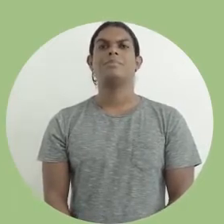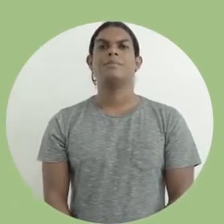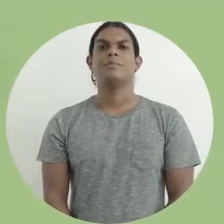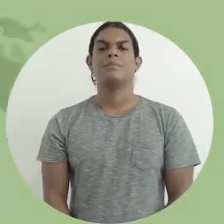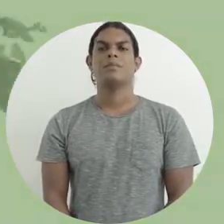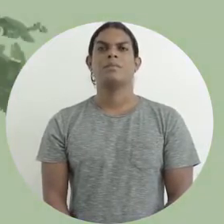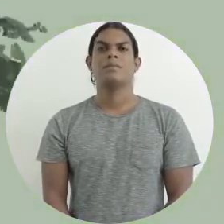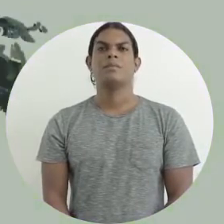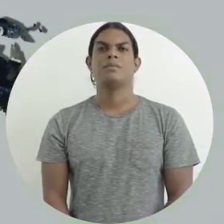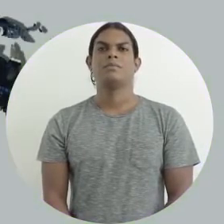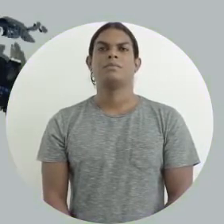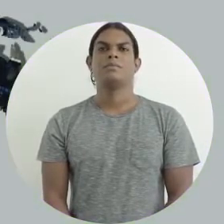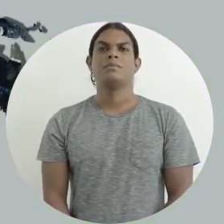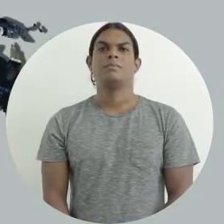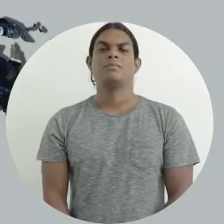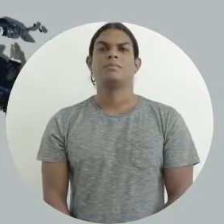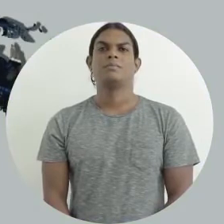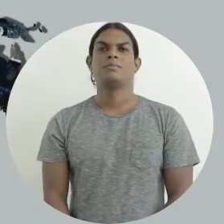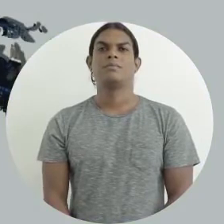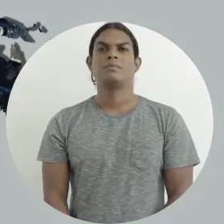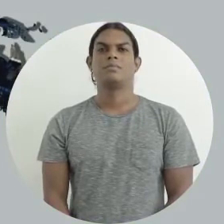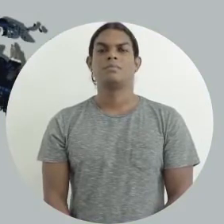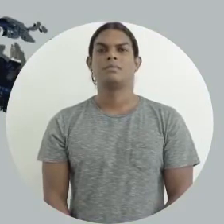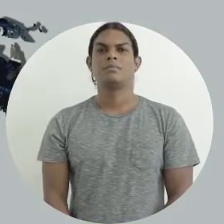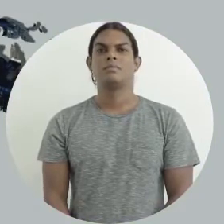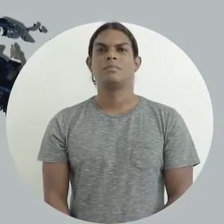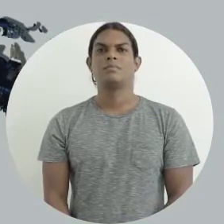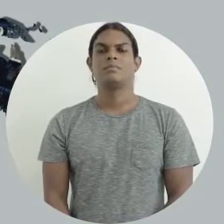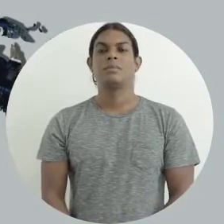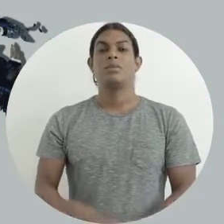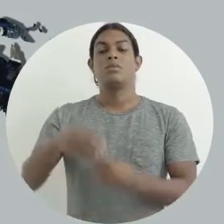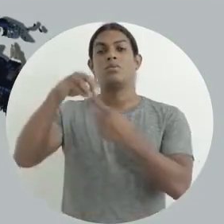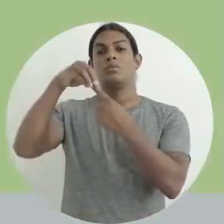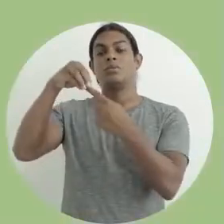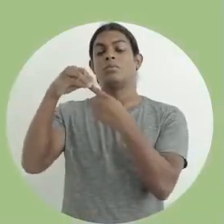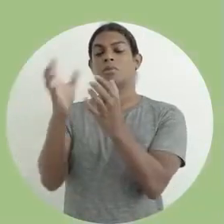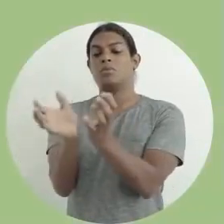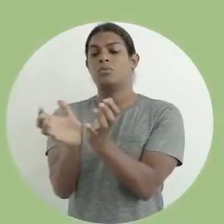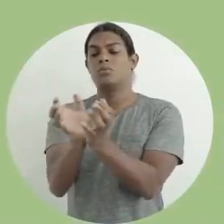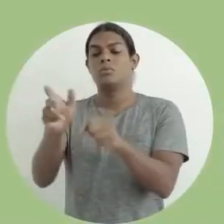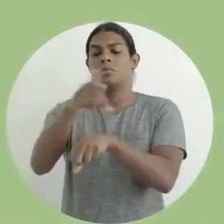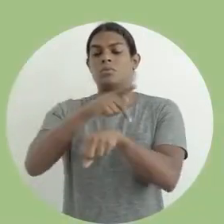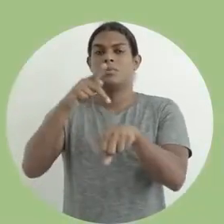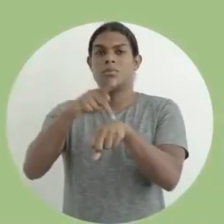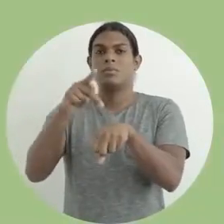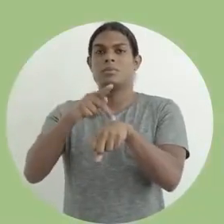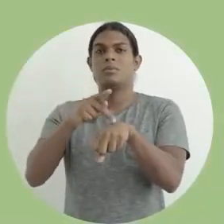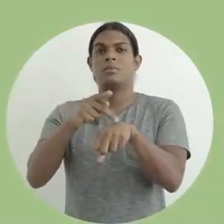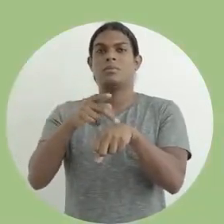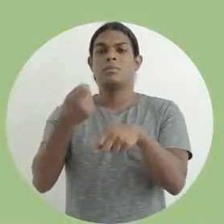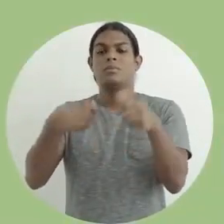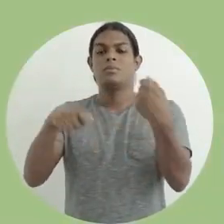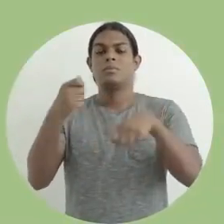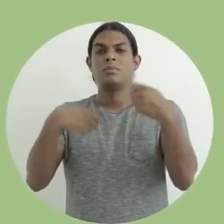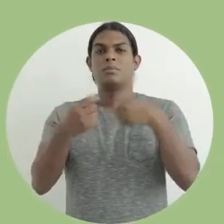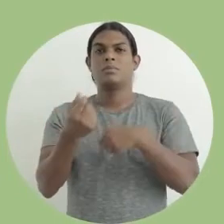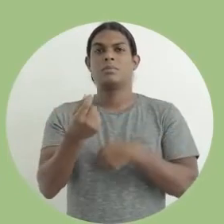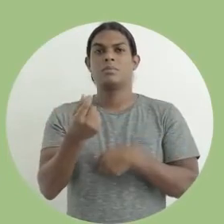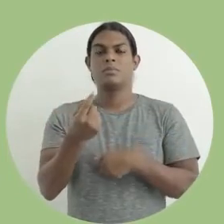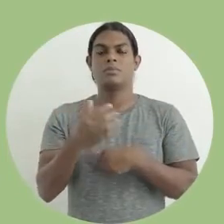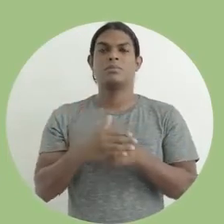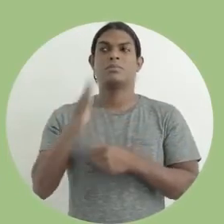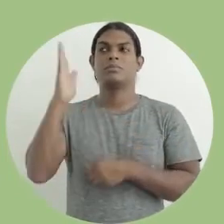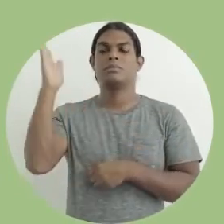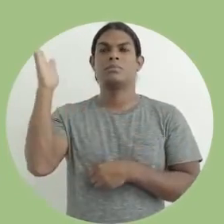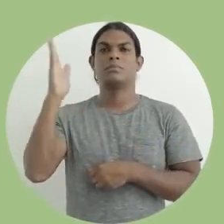moeda única e um fórum político sobre os principais blocos econômicos. Os blocos econômicos são associações entre